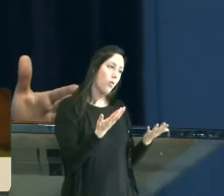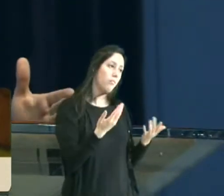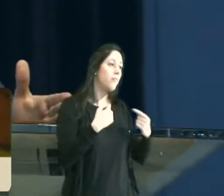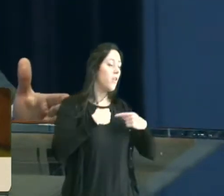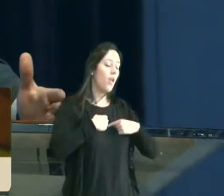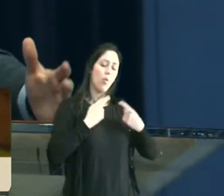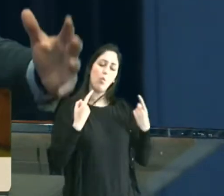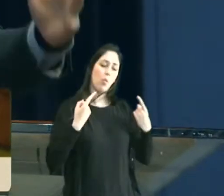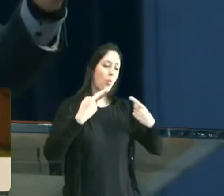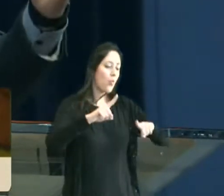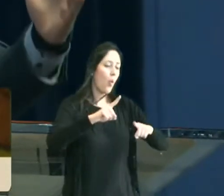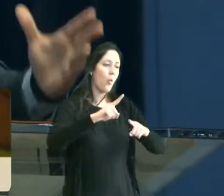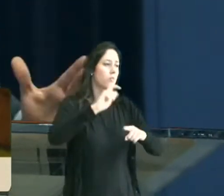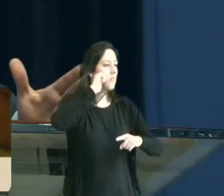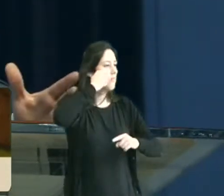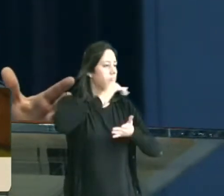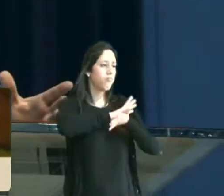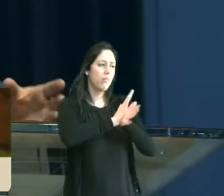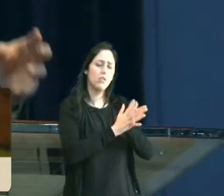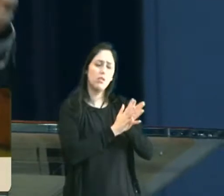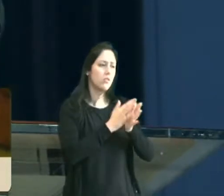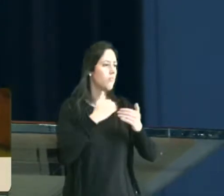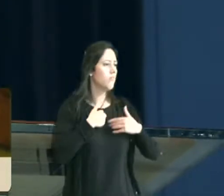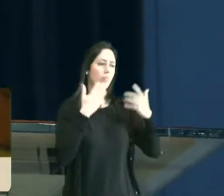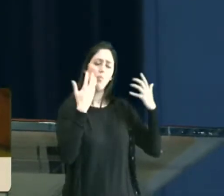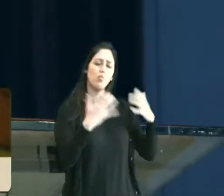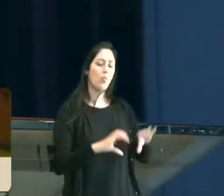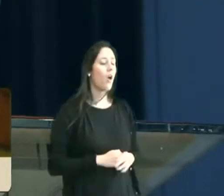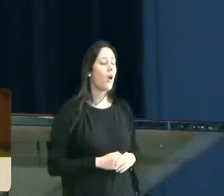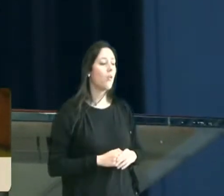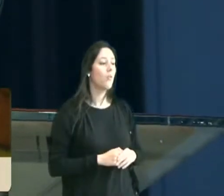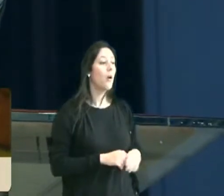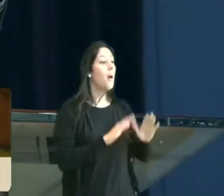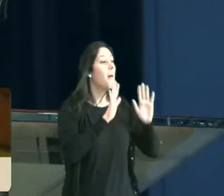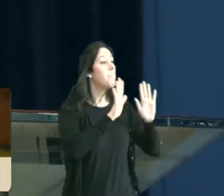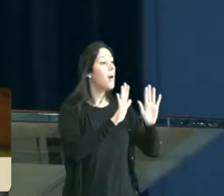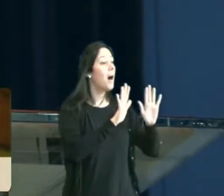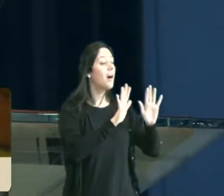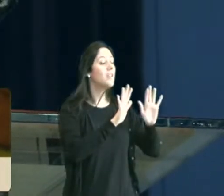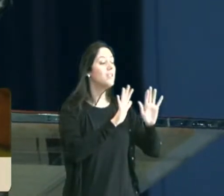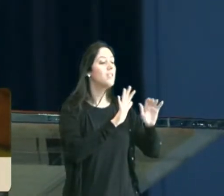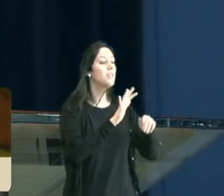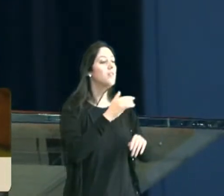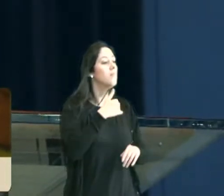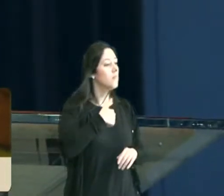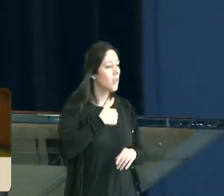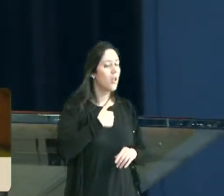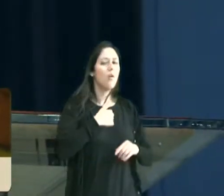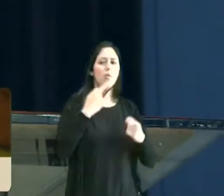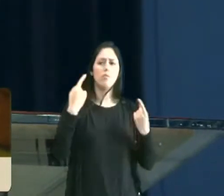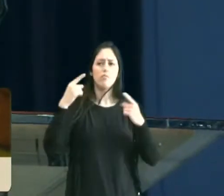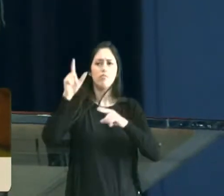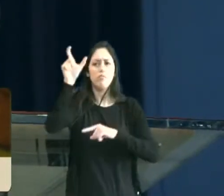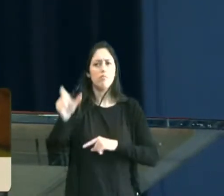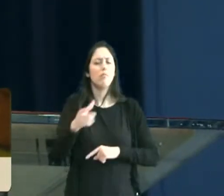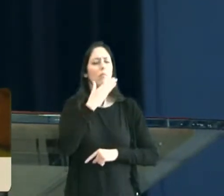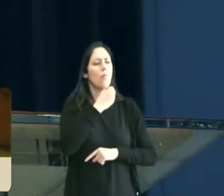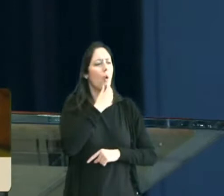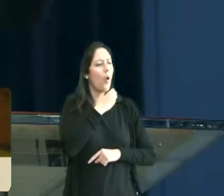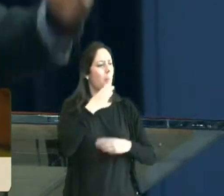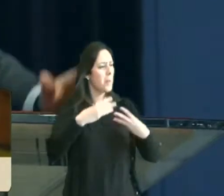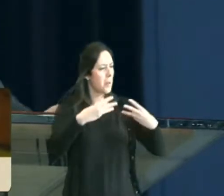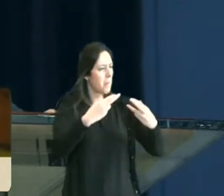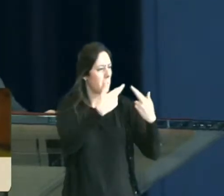o racismo, eu tenho as minhas marcas, mas eu fui investigar o início desse movimento, como surgiu, isso, aquilo, e não